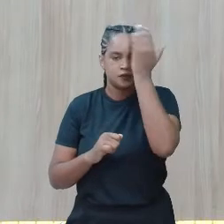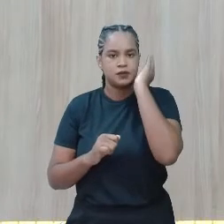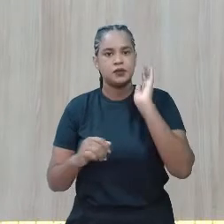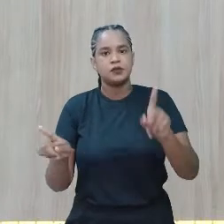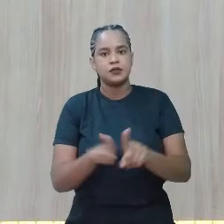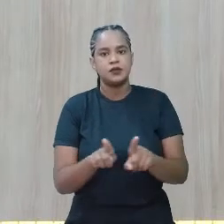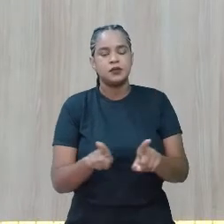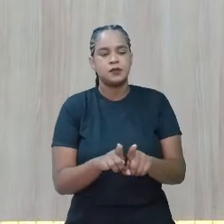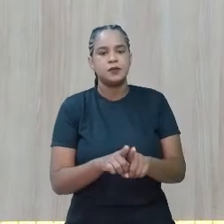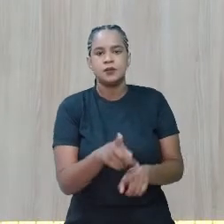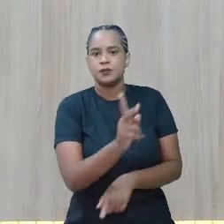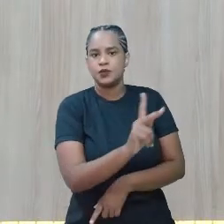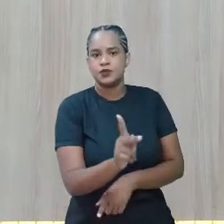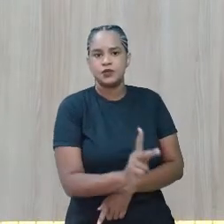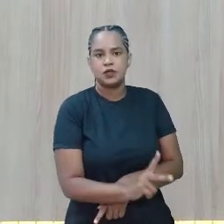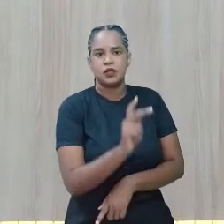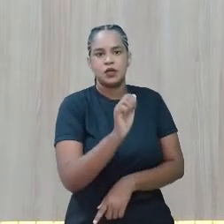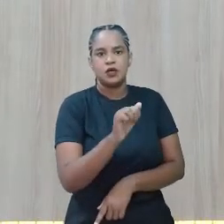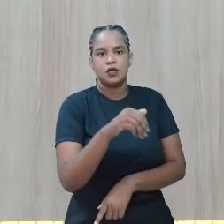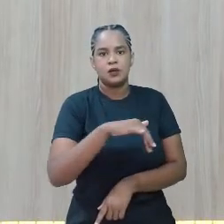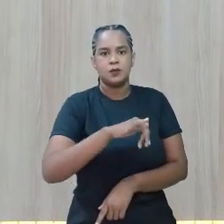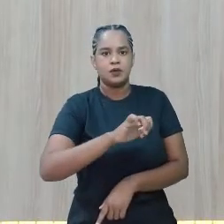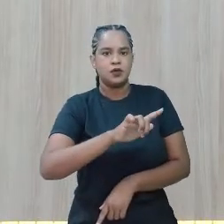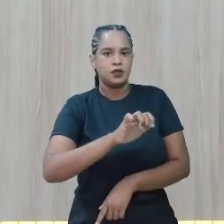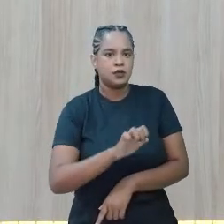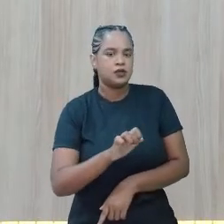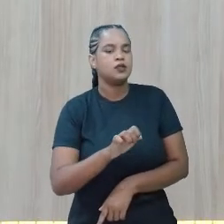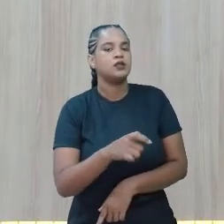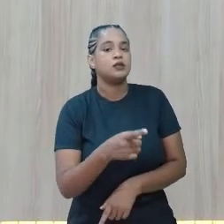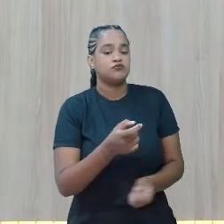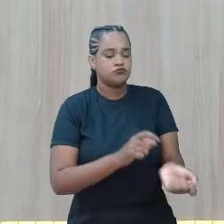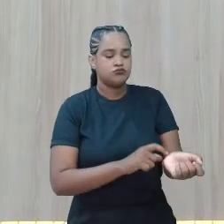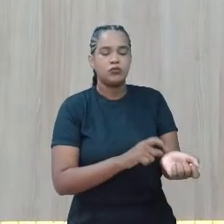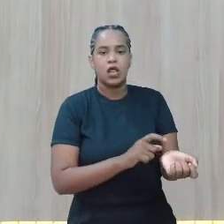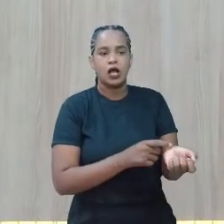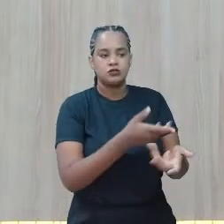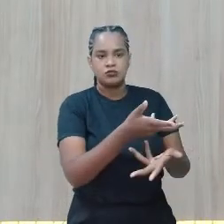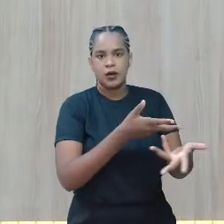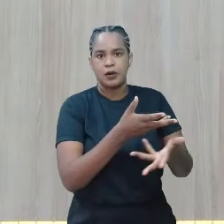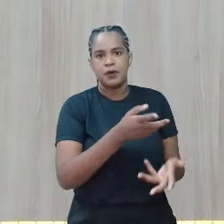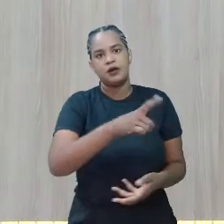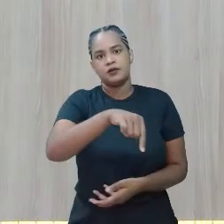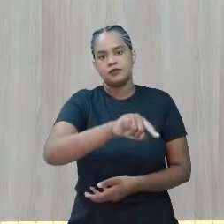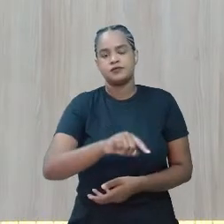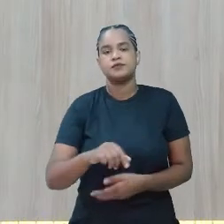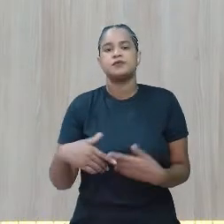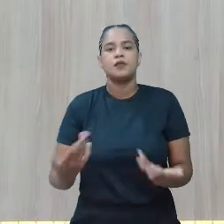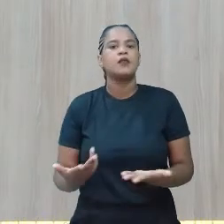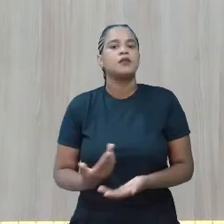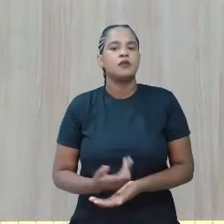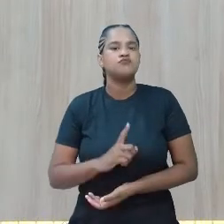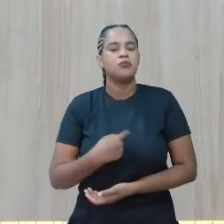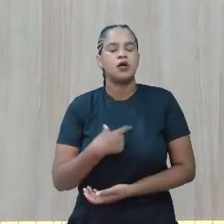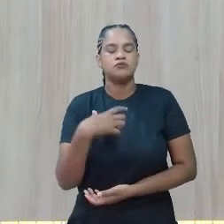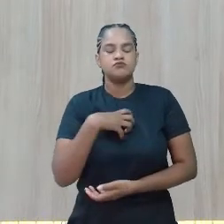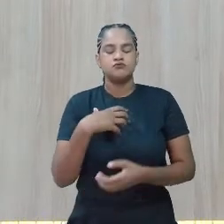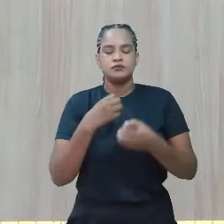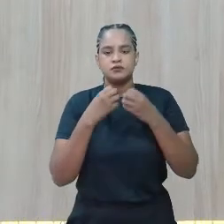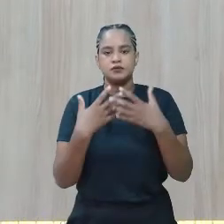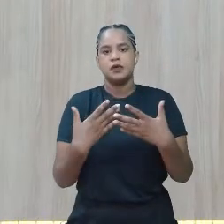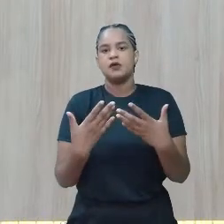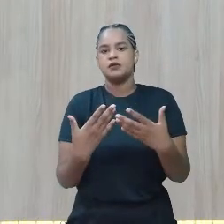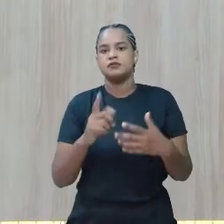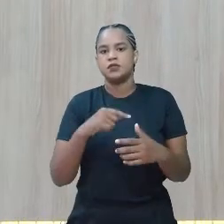Camille, que está interagindo aí no chat com vocês. Então, é um privilégio nosso, como escola, como